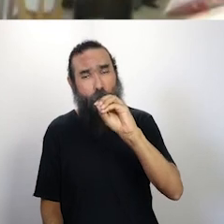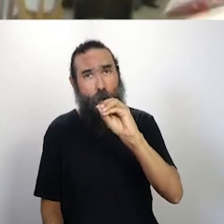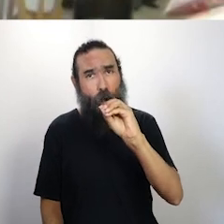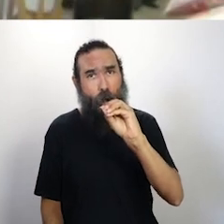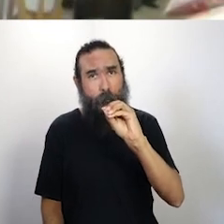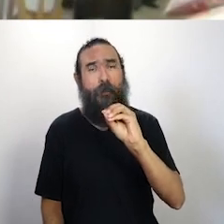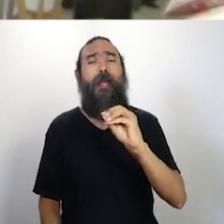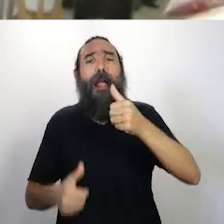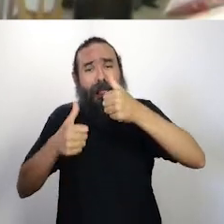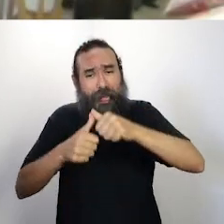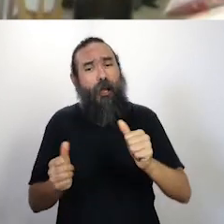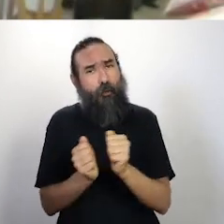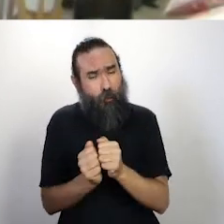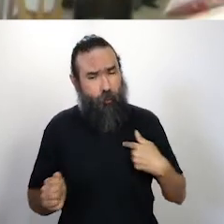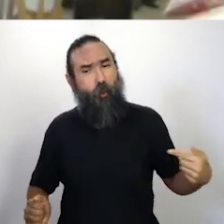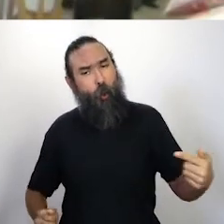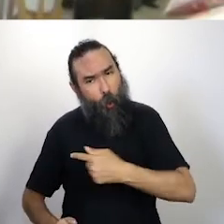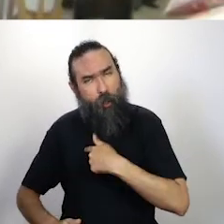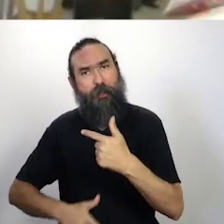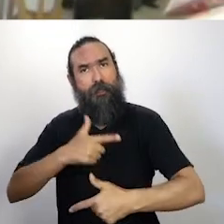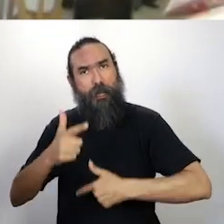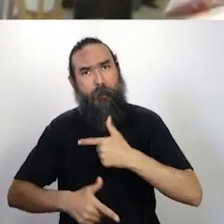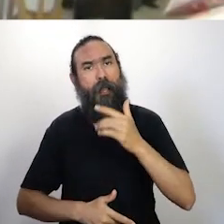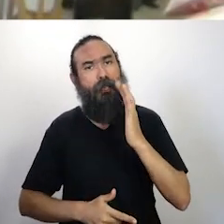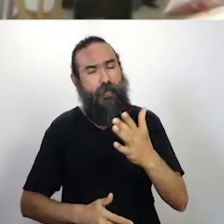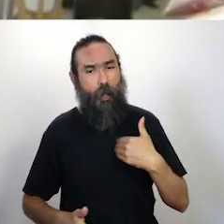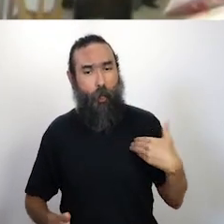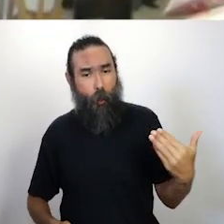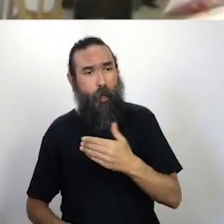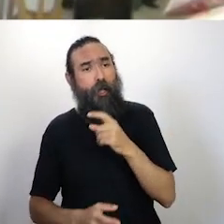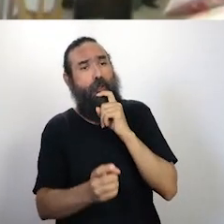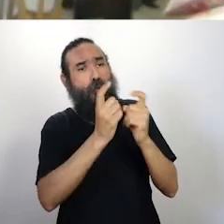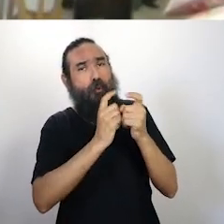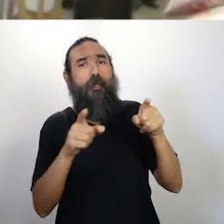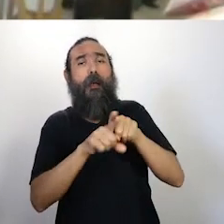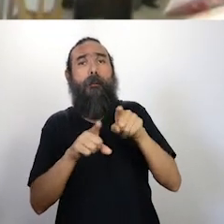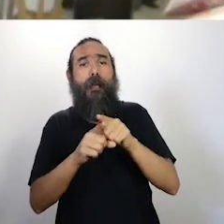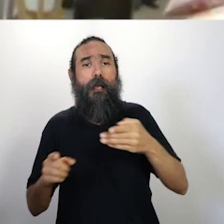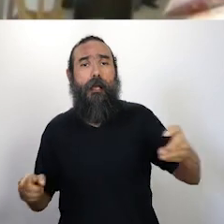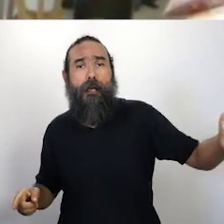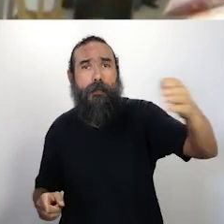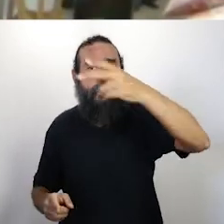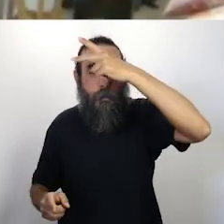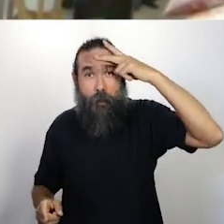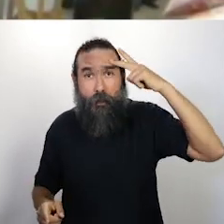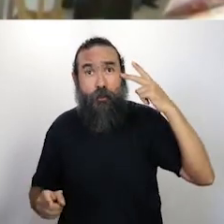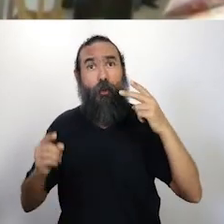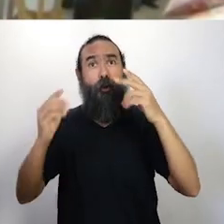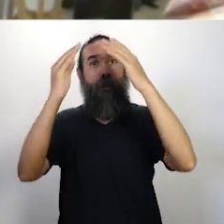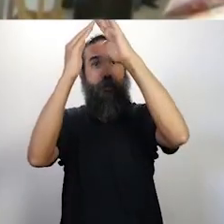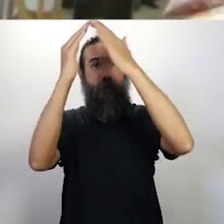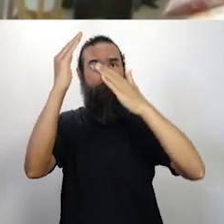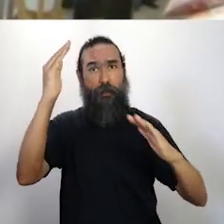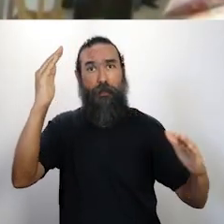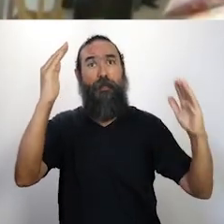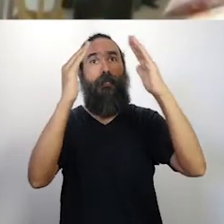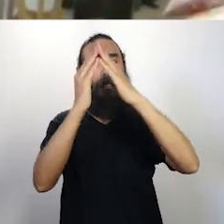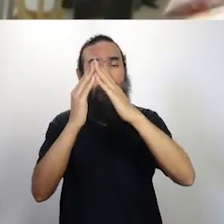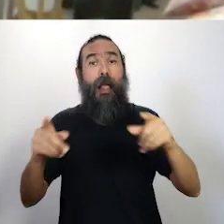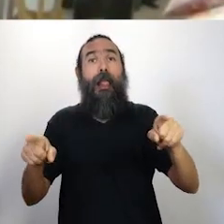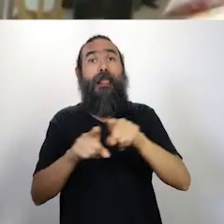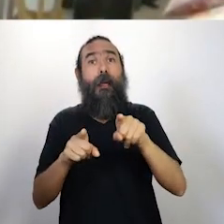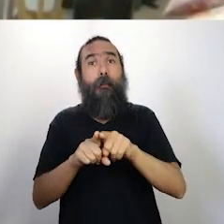a gente discutiu essa semana com o pessoal de terreiro discutiu também fizemos uma live também com o pessoal da capoeira